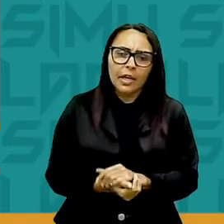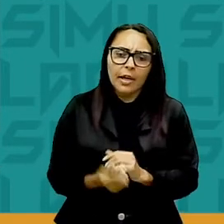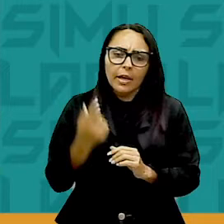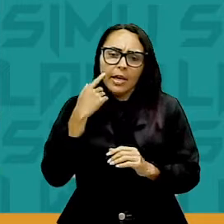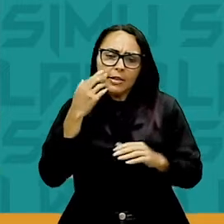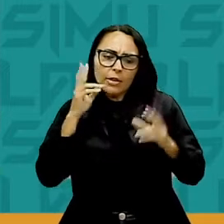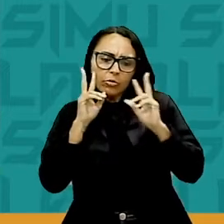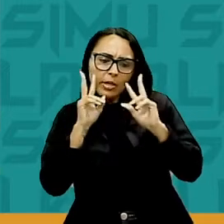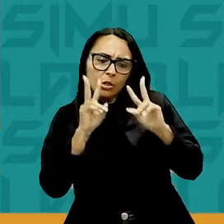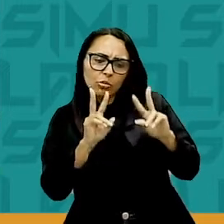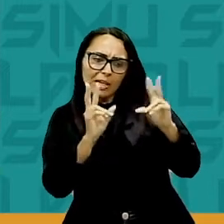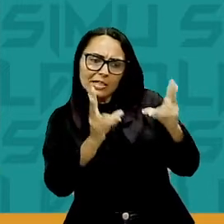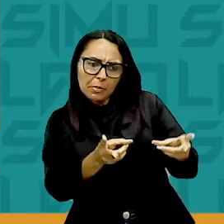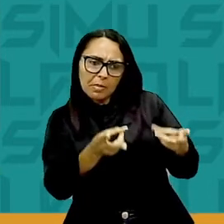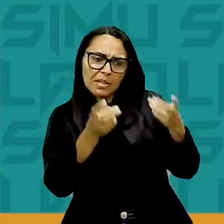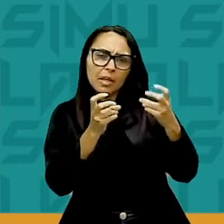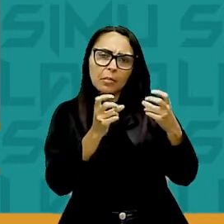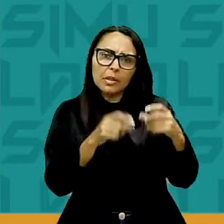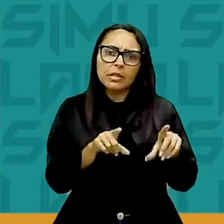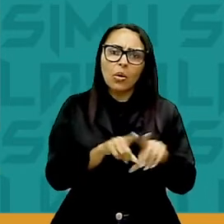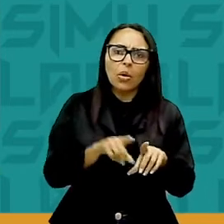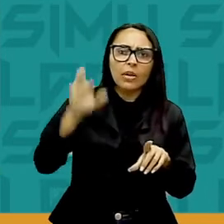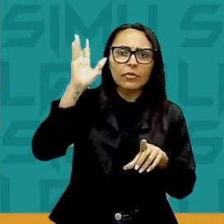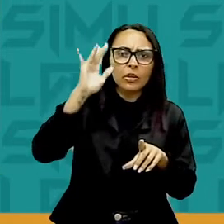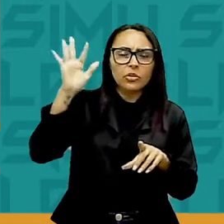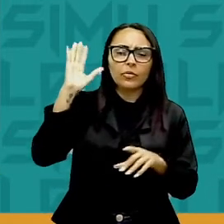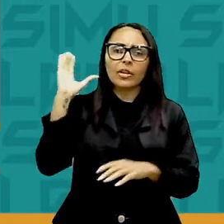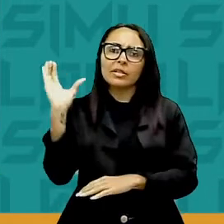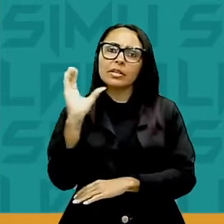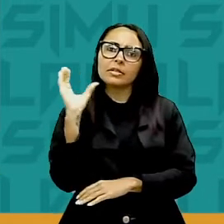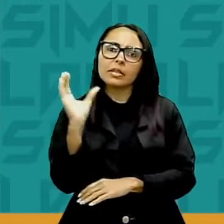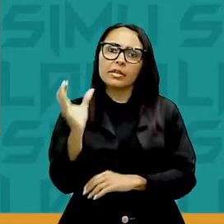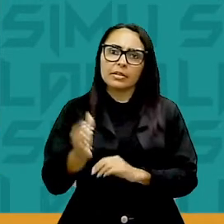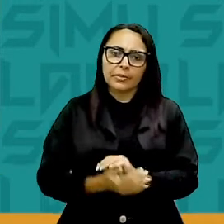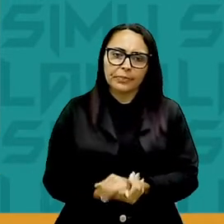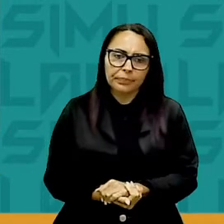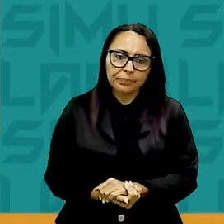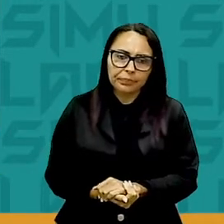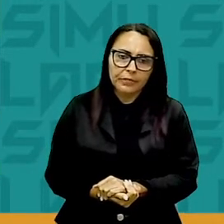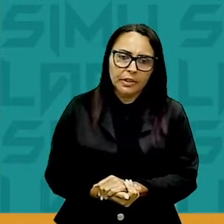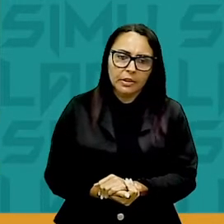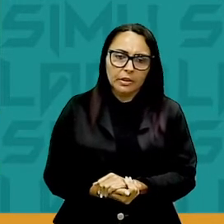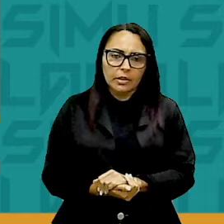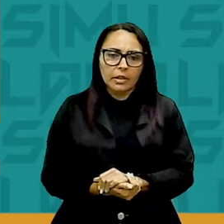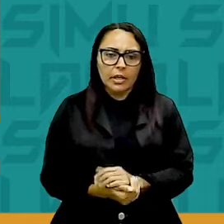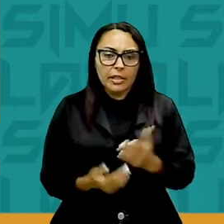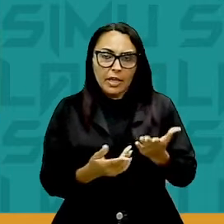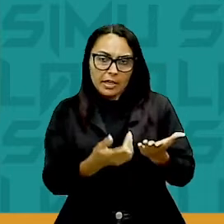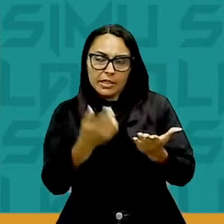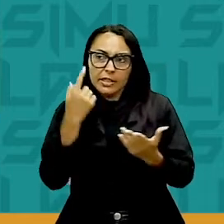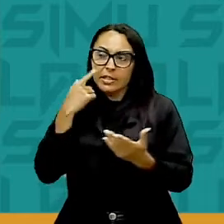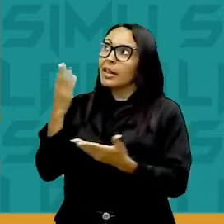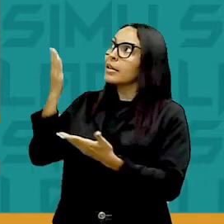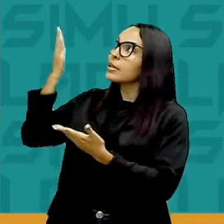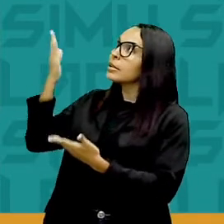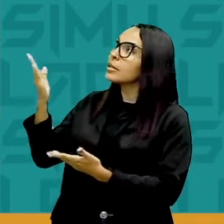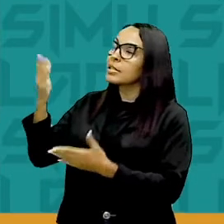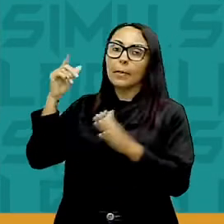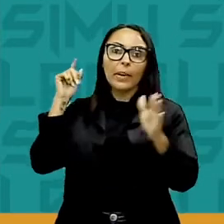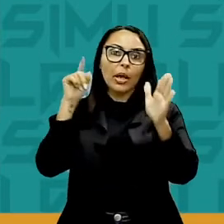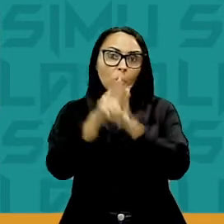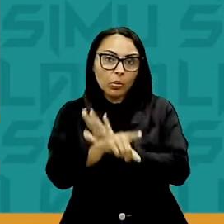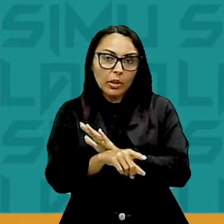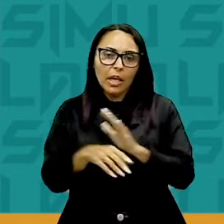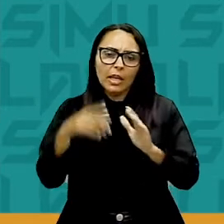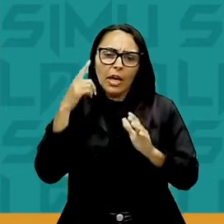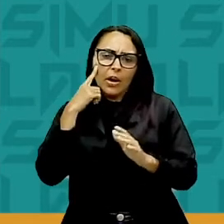olhar diversificado, tem uma coisa chamada filosofia da ciência. E aqui, nessa pergunta, ela vai